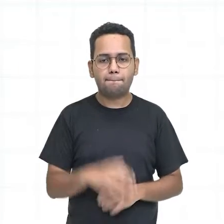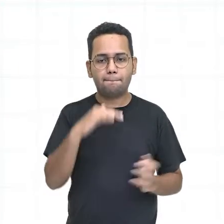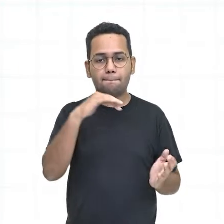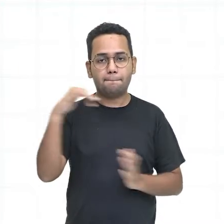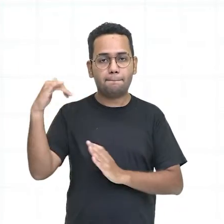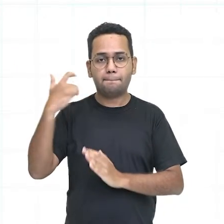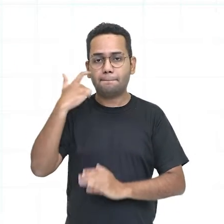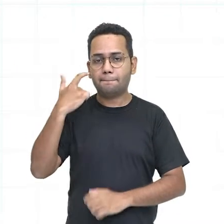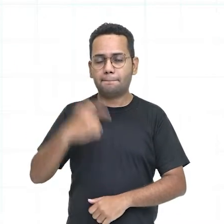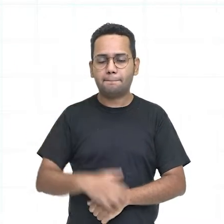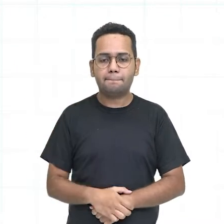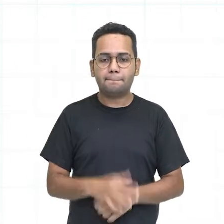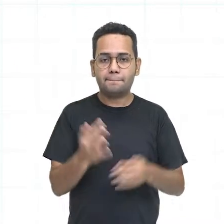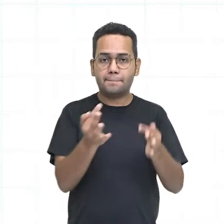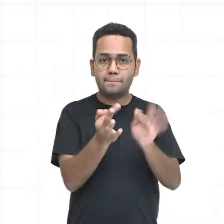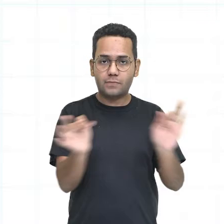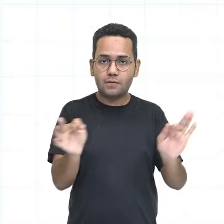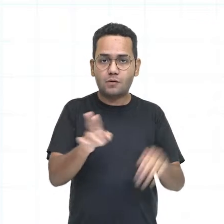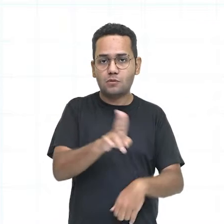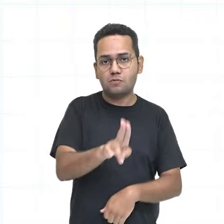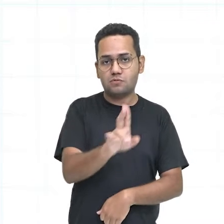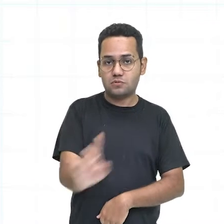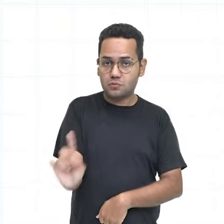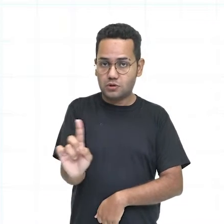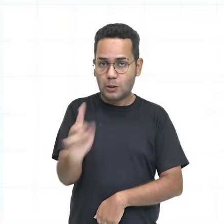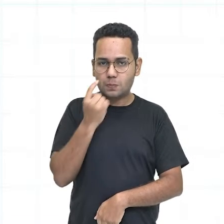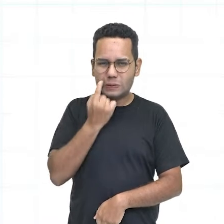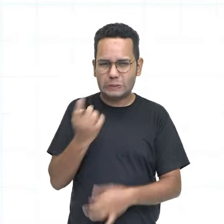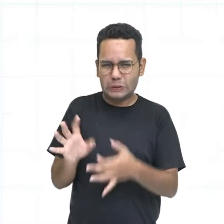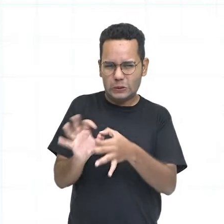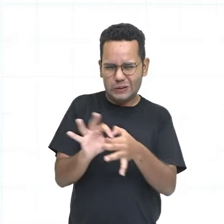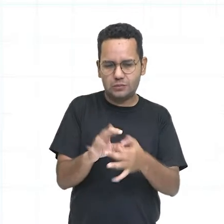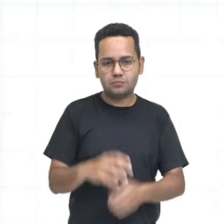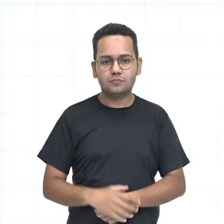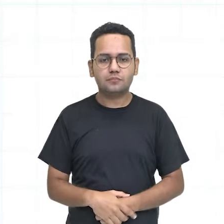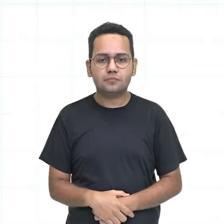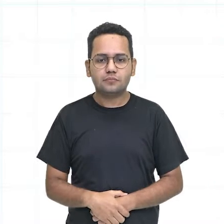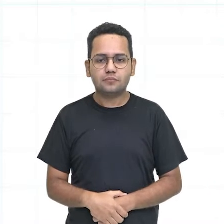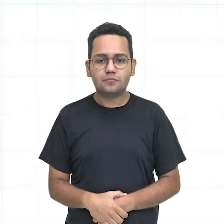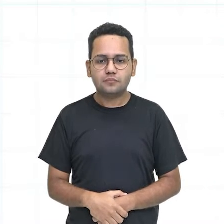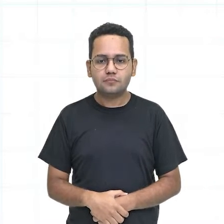negativa. Vamos acompanhar? Ó, forma negativa, então, vai estar sempre dessa forma.